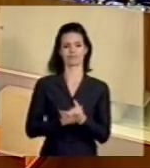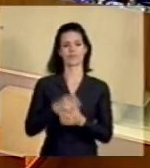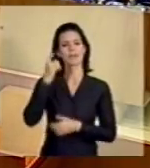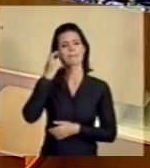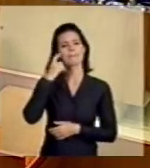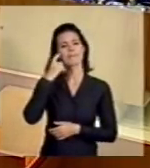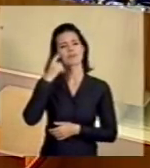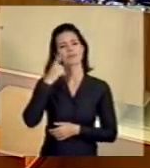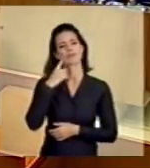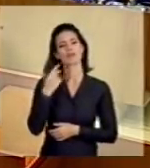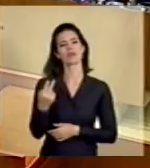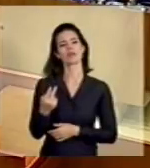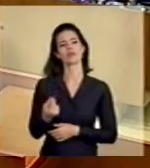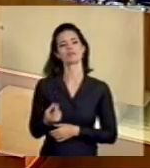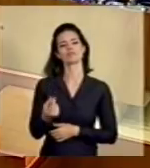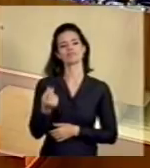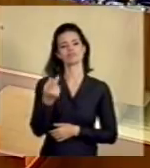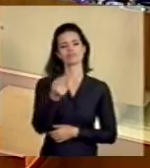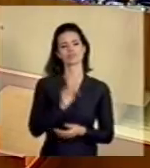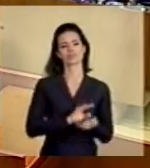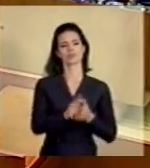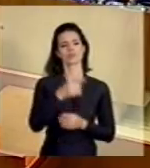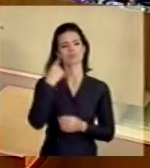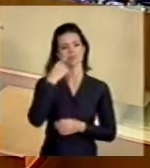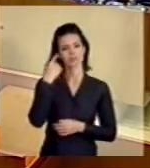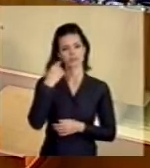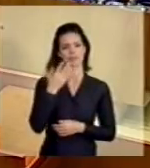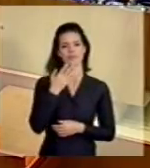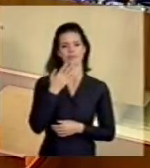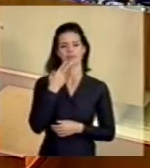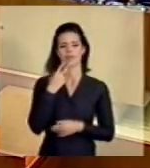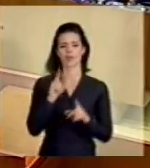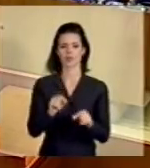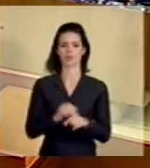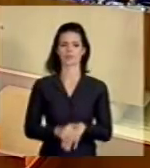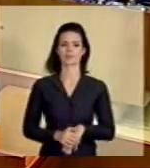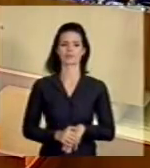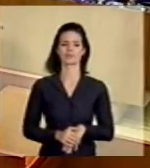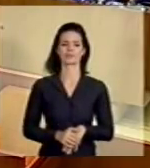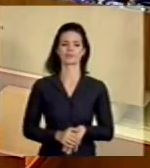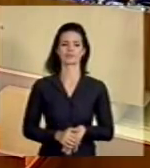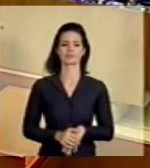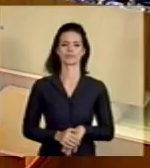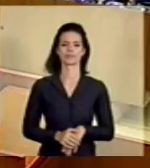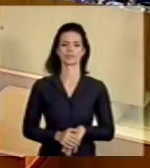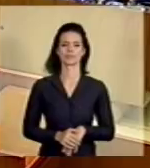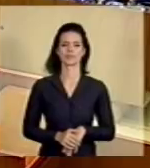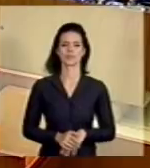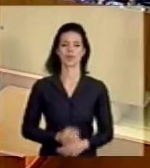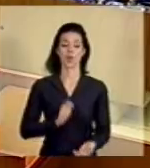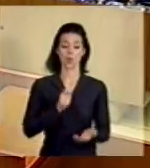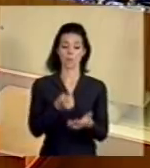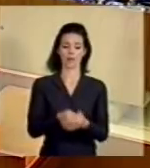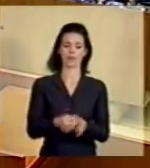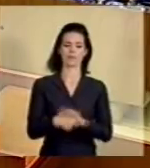a transação amigável prevê em verbis o seguinte, é o item terceiro, dos pagamentos decorrentes do